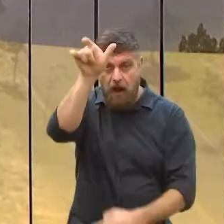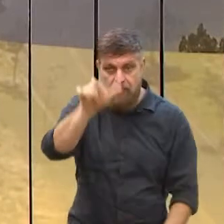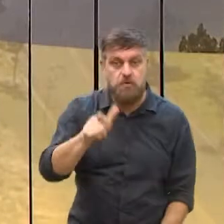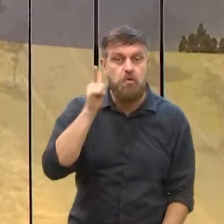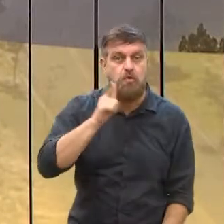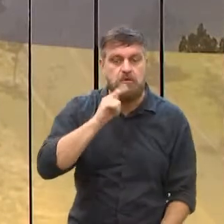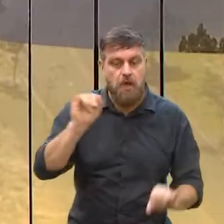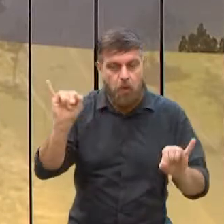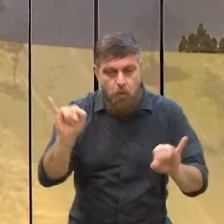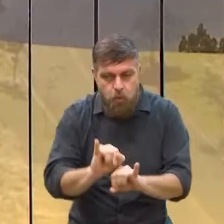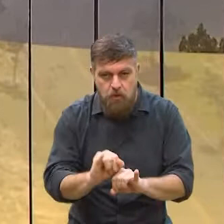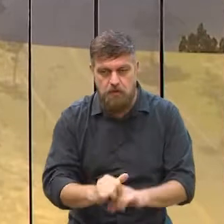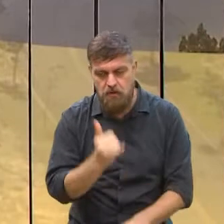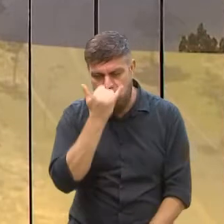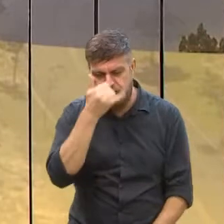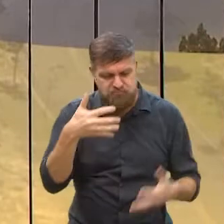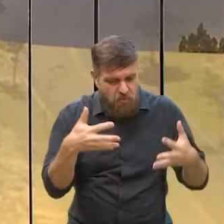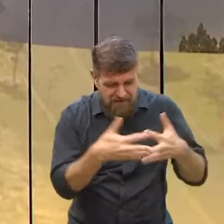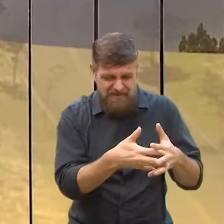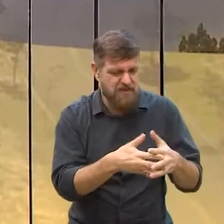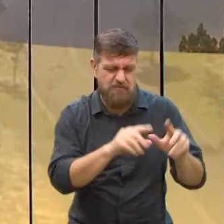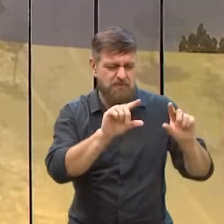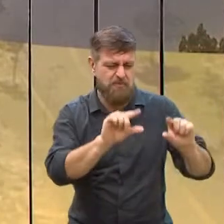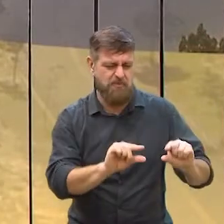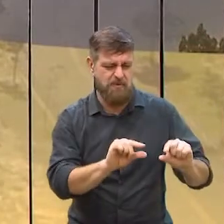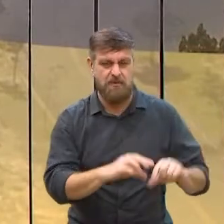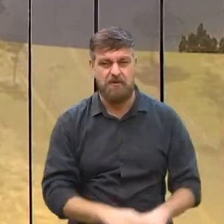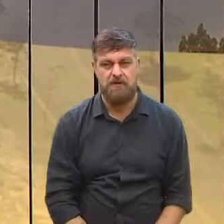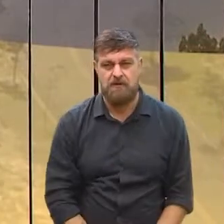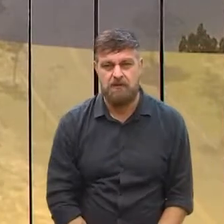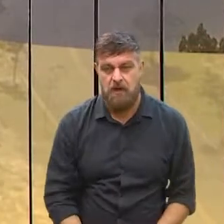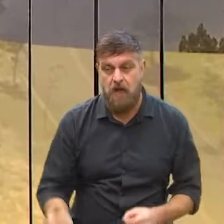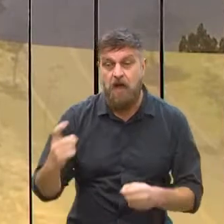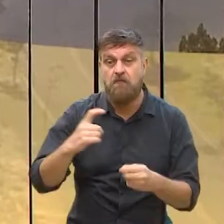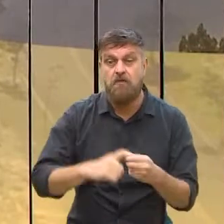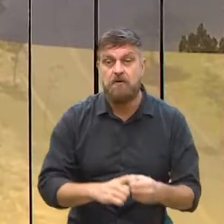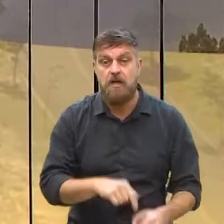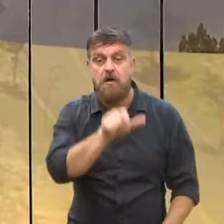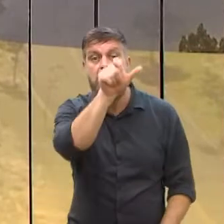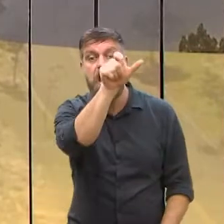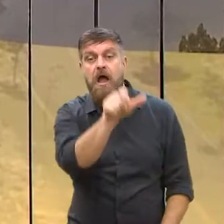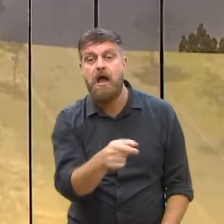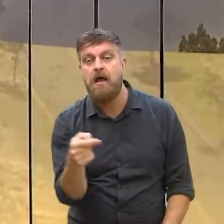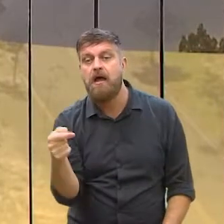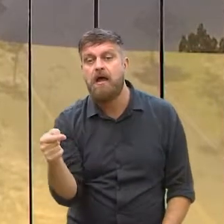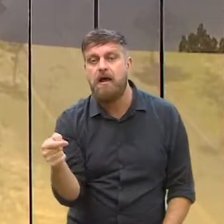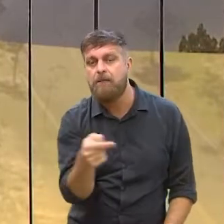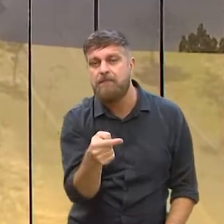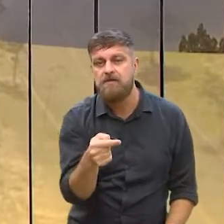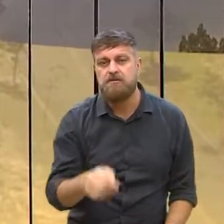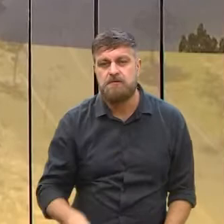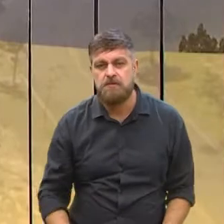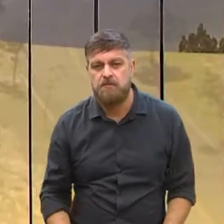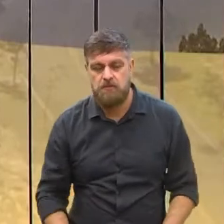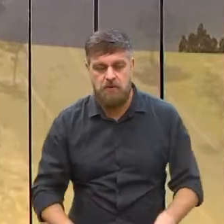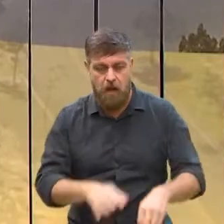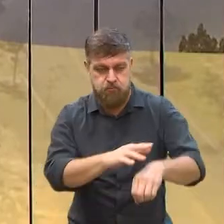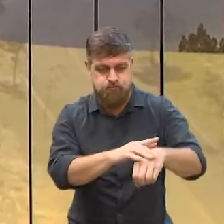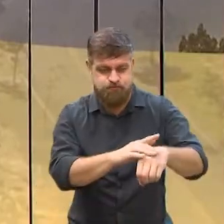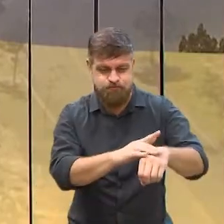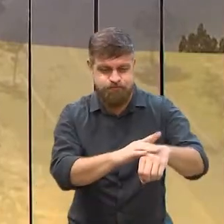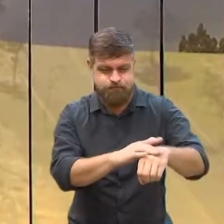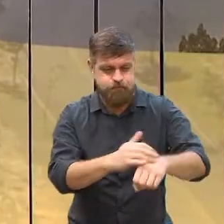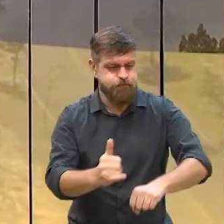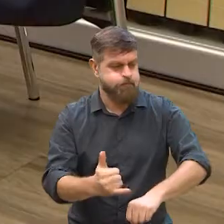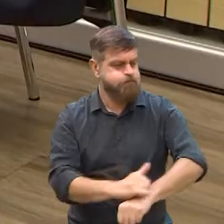são mínimas e, voltando à sua pergunta agora, sobre as complicações, e essas complicações das pessoas que